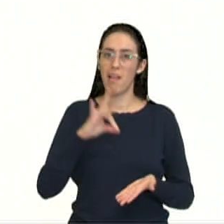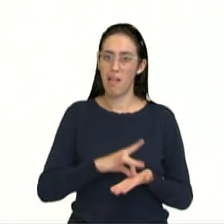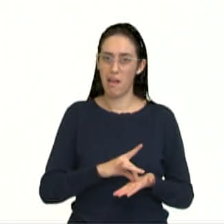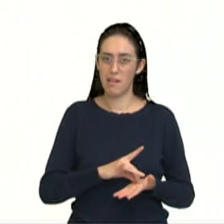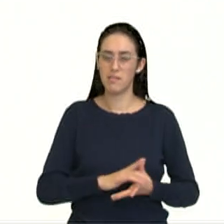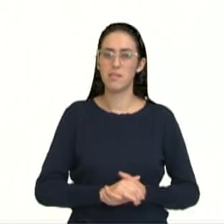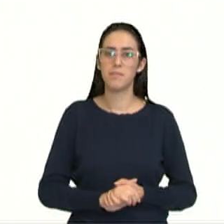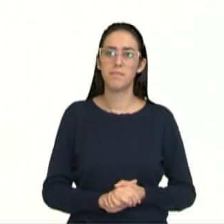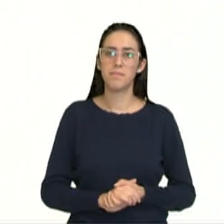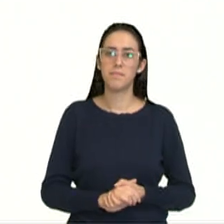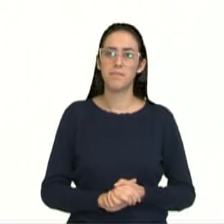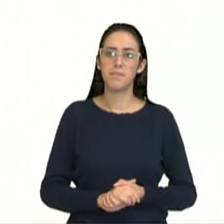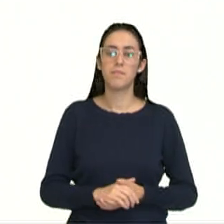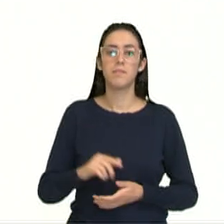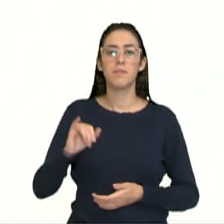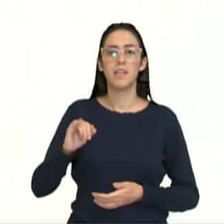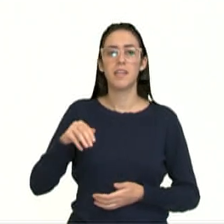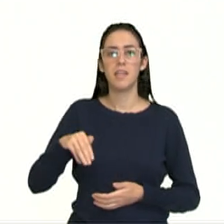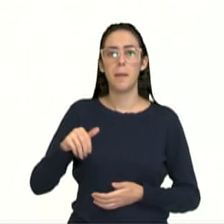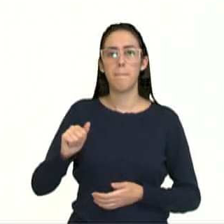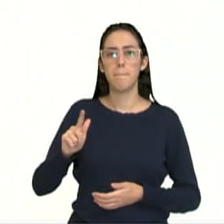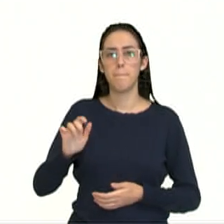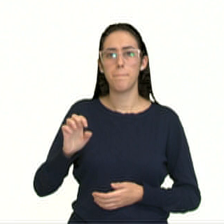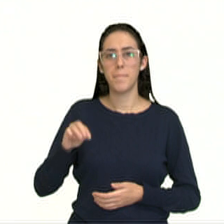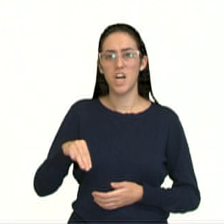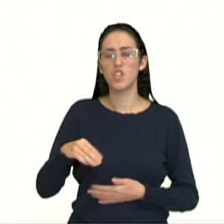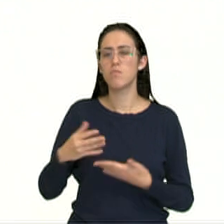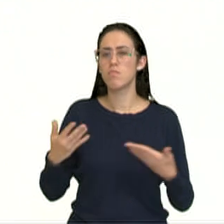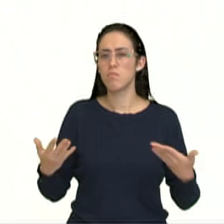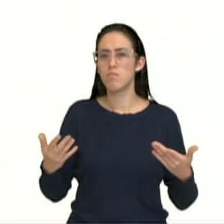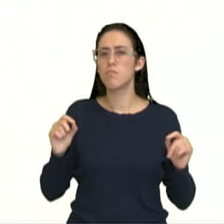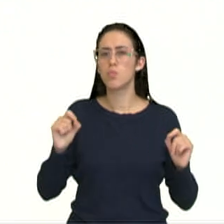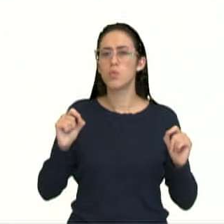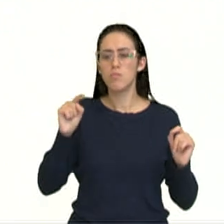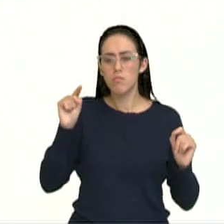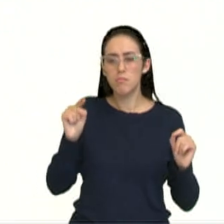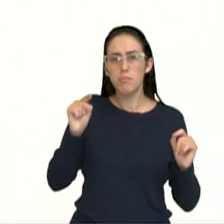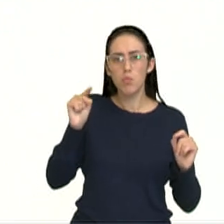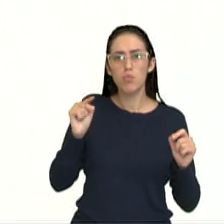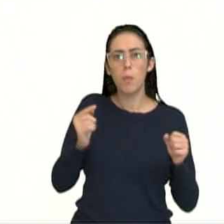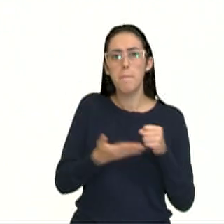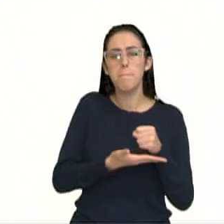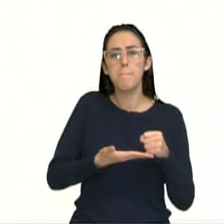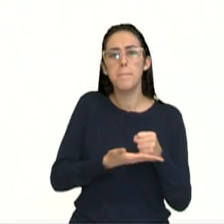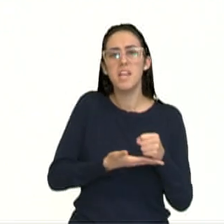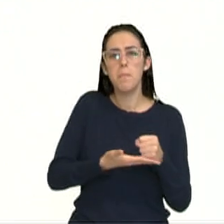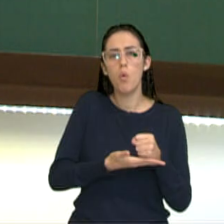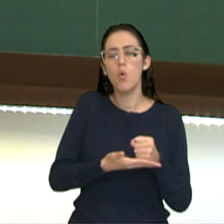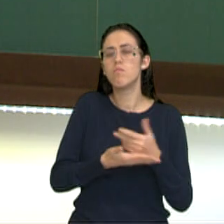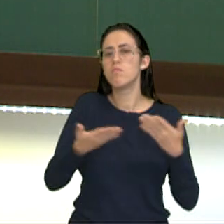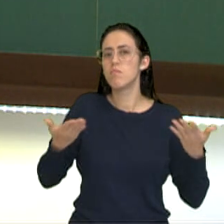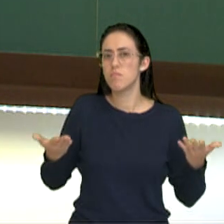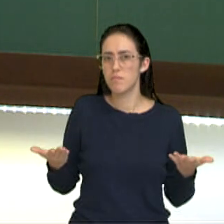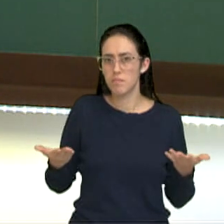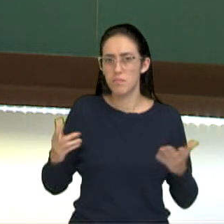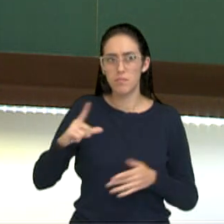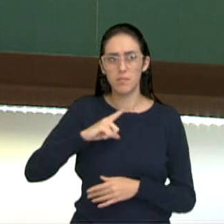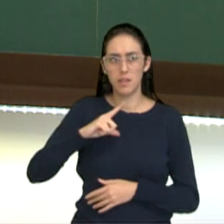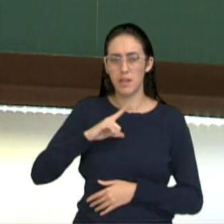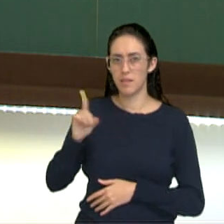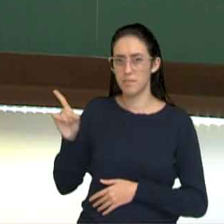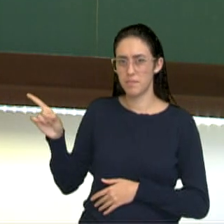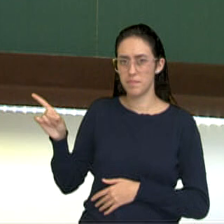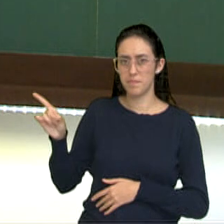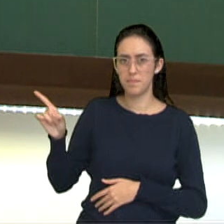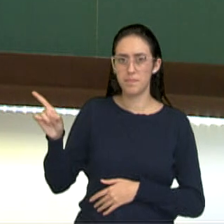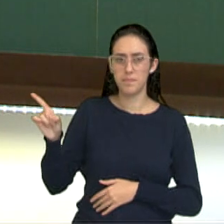números reais. A minha imagem, então, ó, qual é o meu ponto mínimo, né, onde ele está aqui na